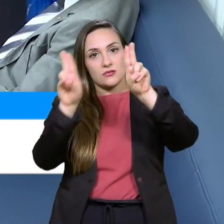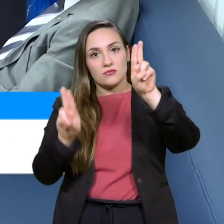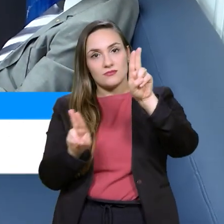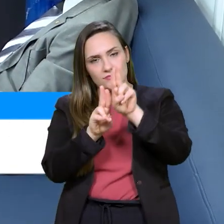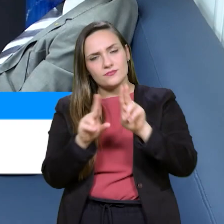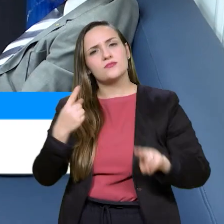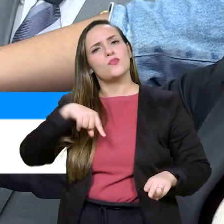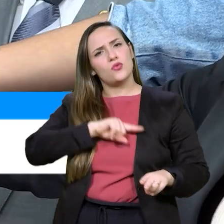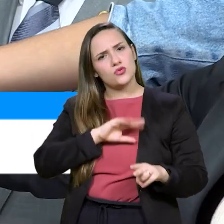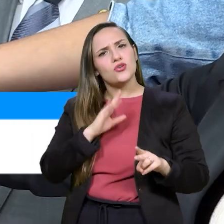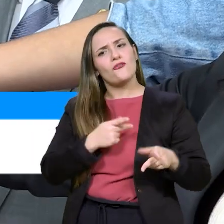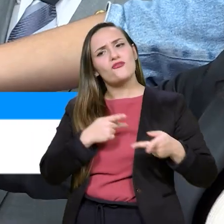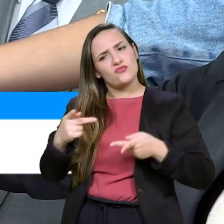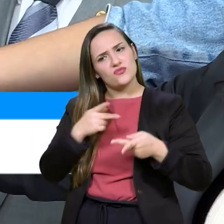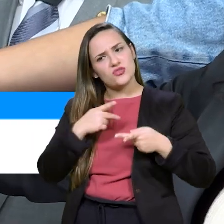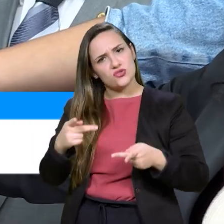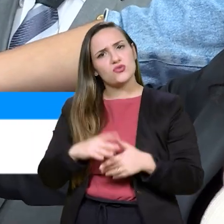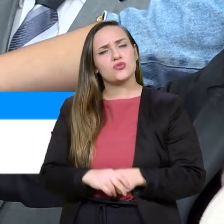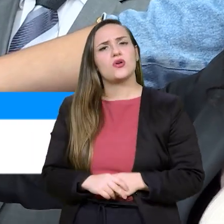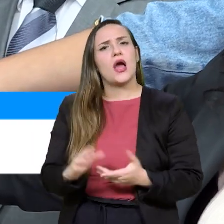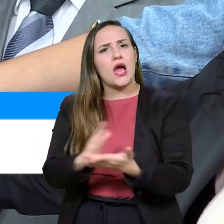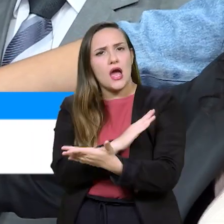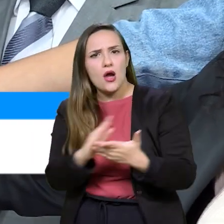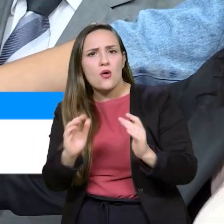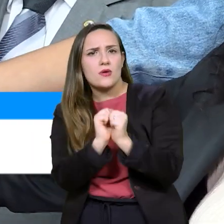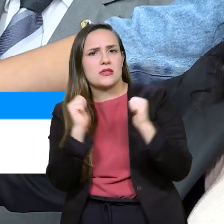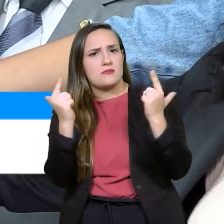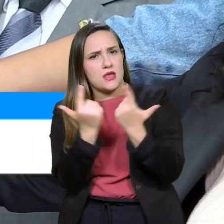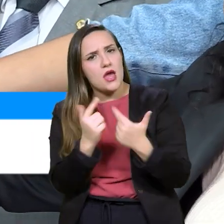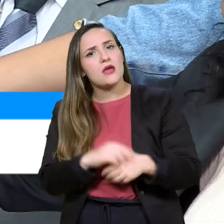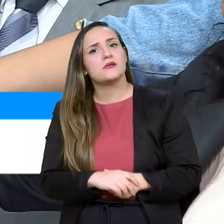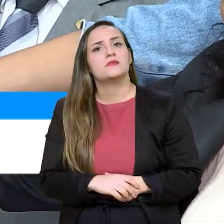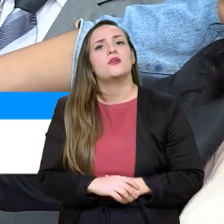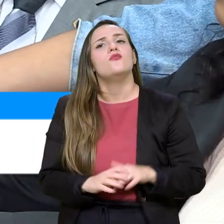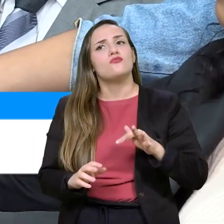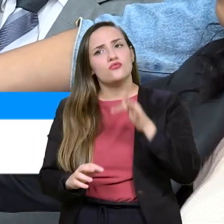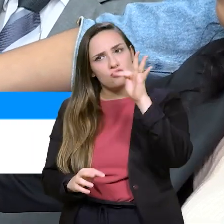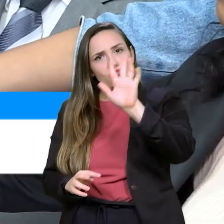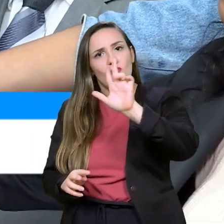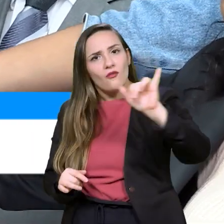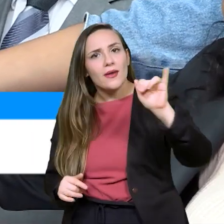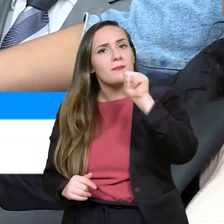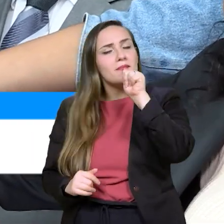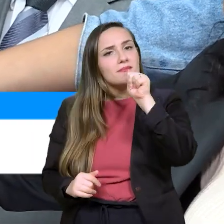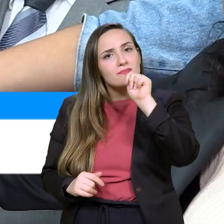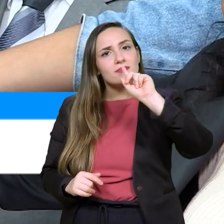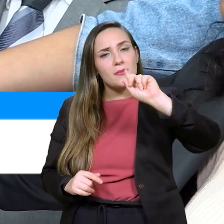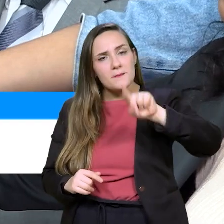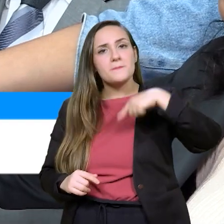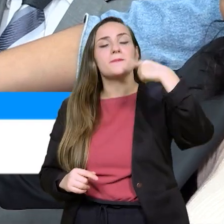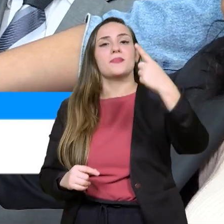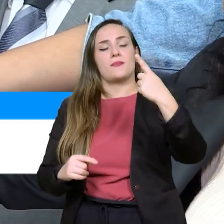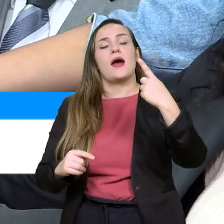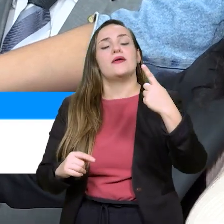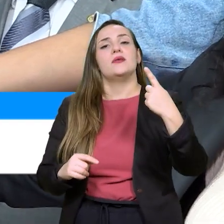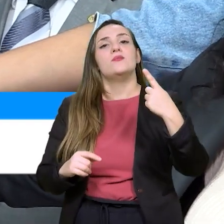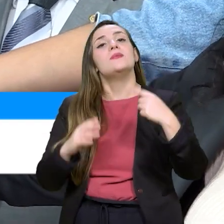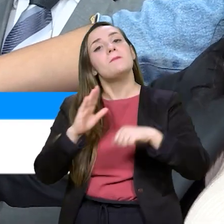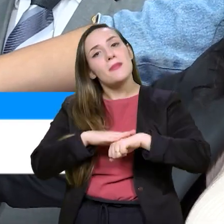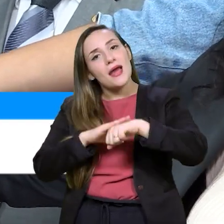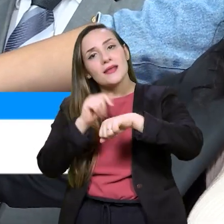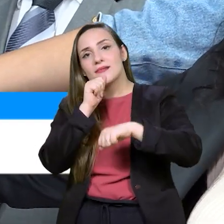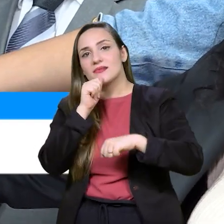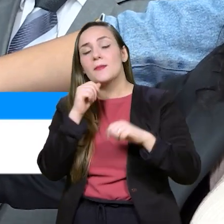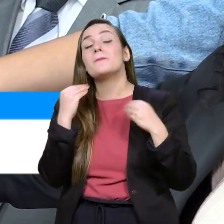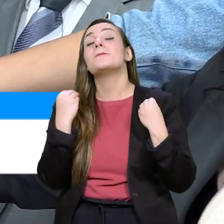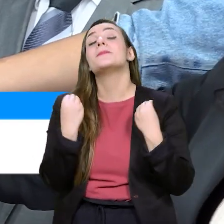temos visitado nesse primeiro semestre algumas casas legislativas, estaremos visitando outras casas legislativas no segundo semestre, com o intuito